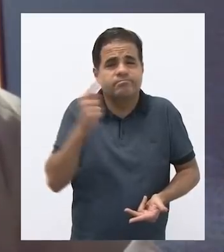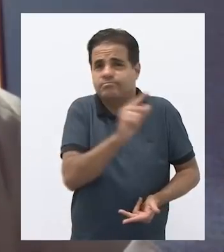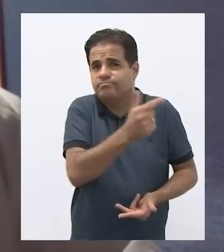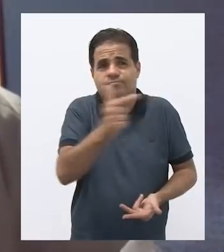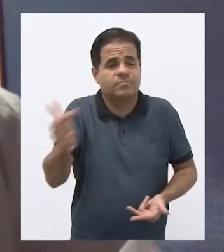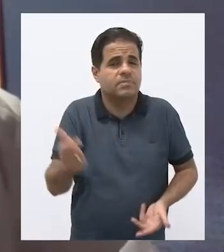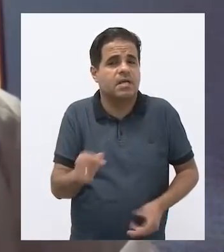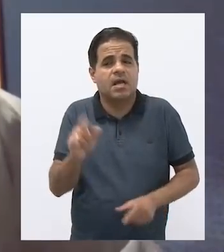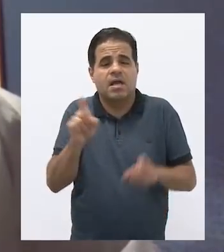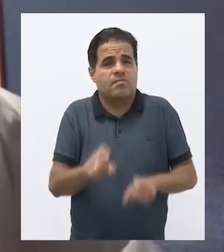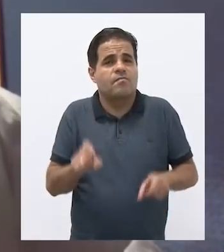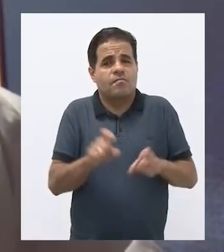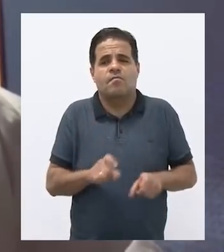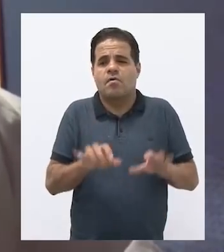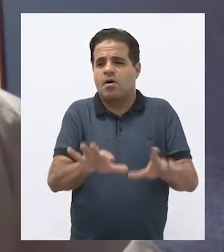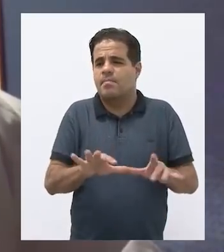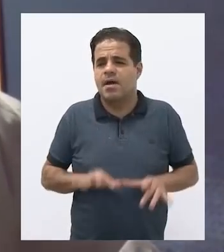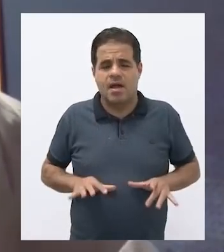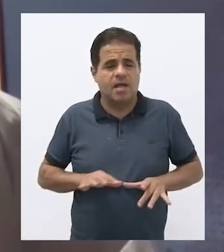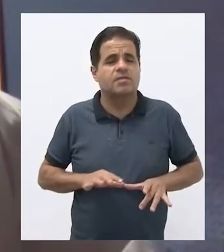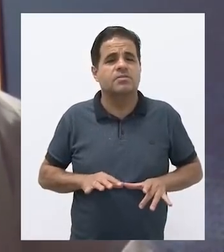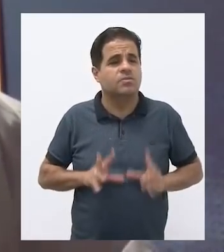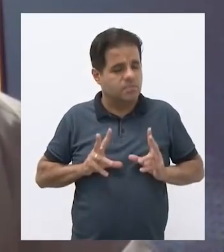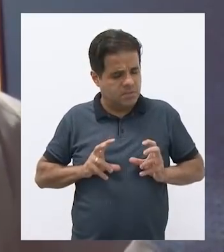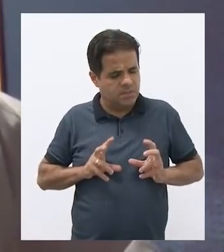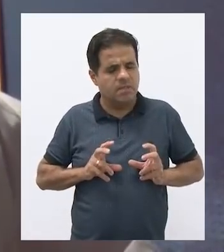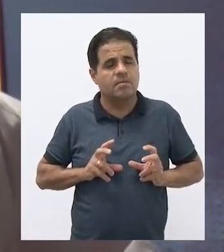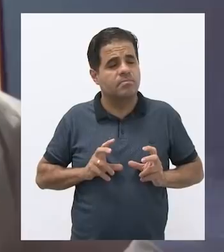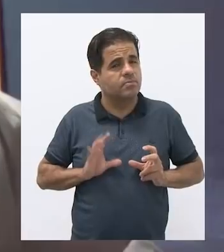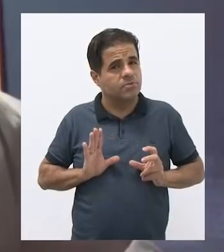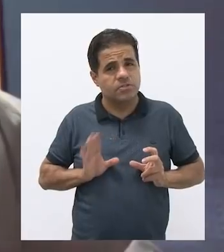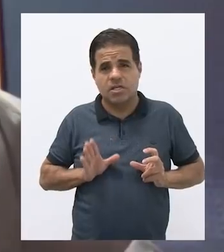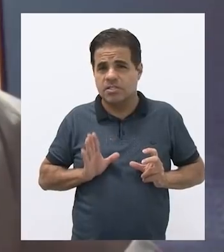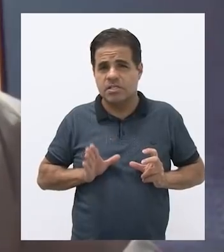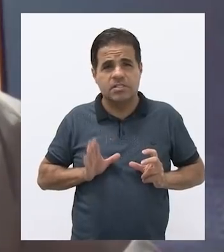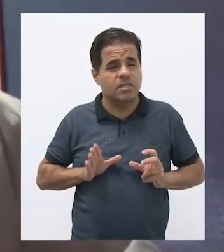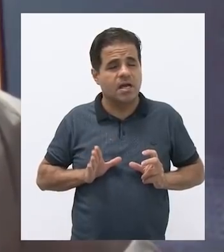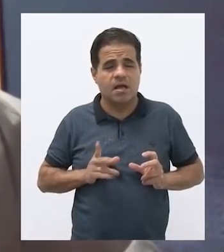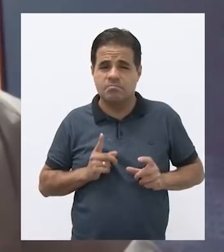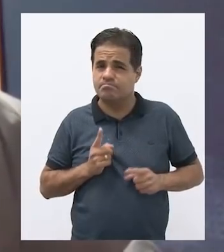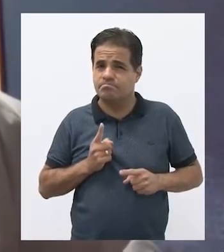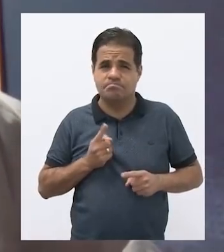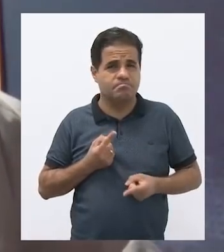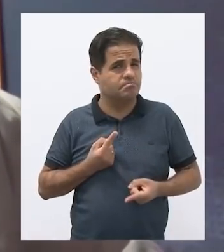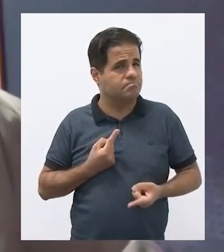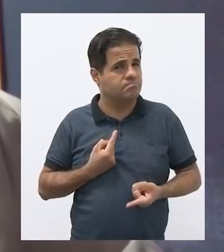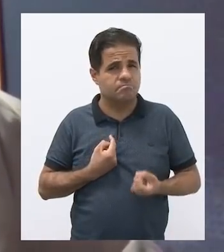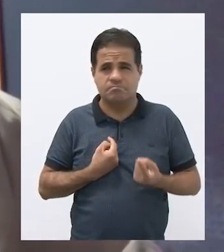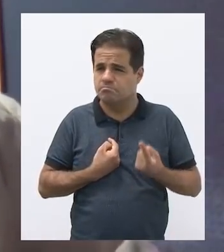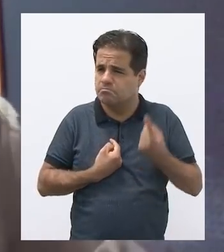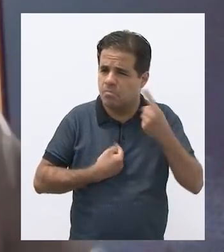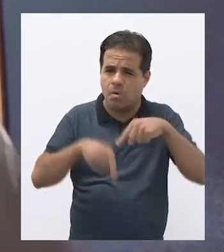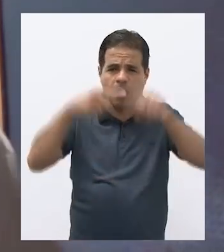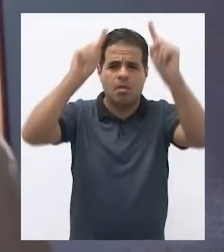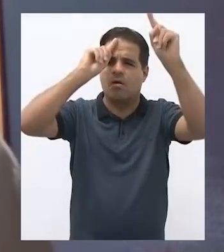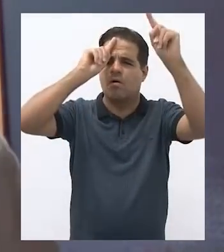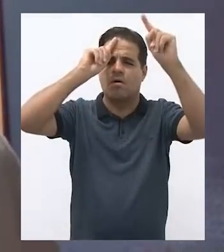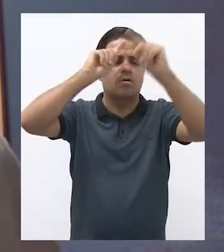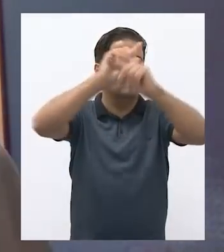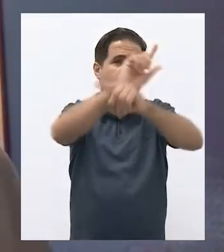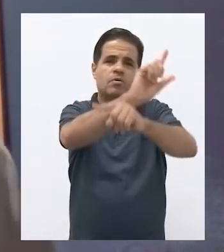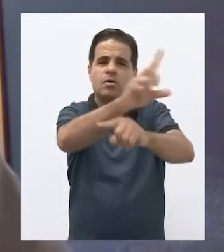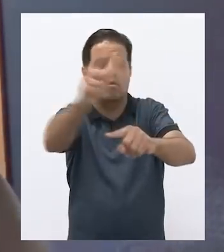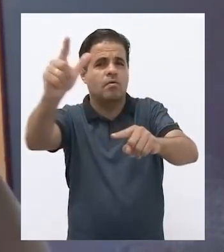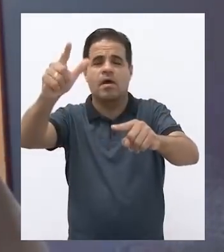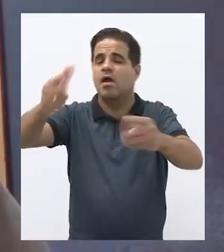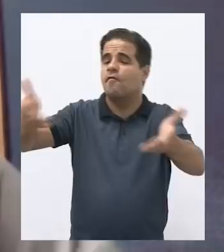existe a informática. Primeiro que o termo informática já está superado, né? Mas não existe esse momento